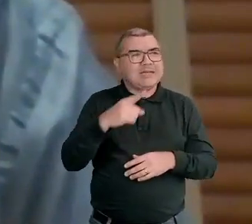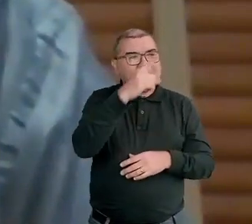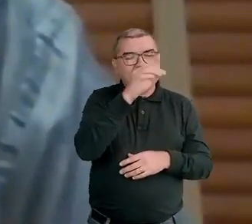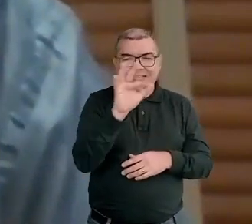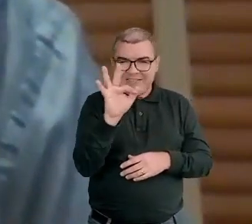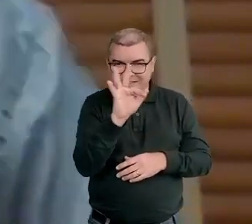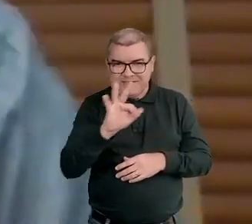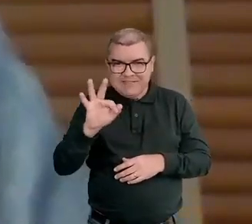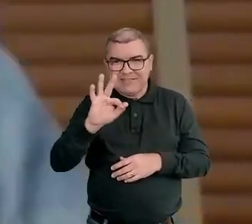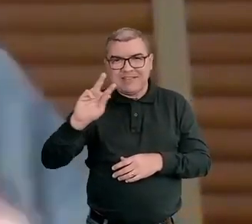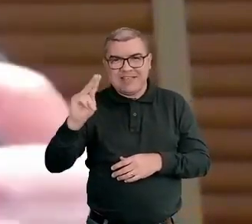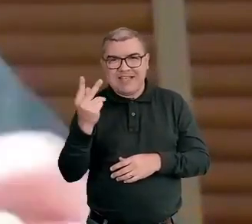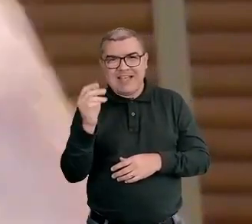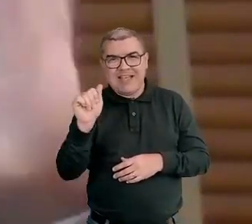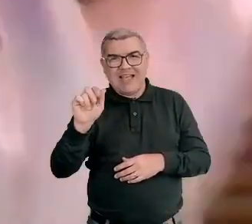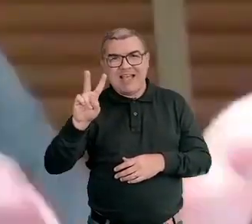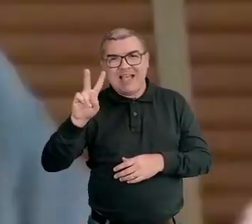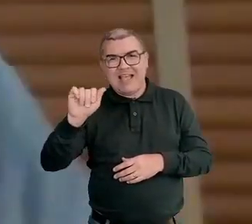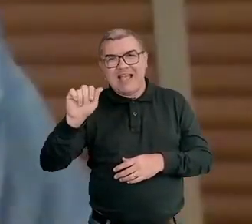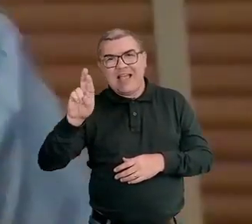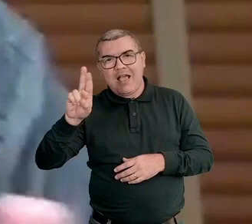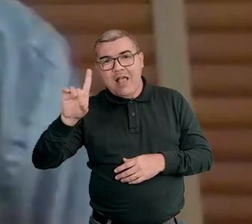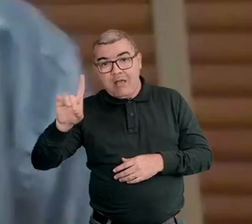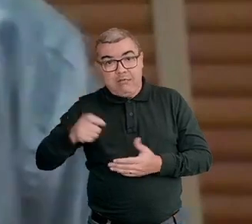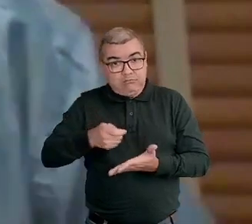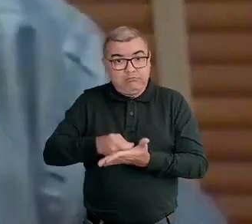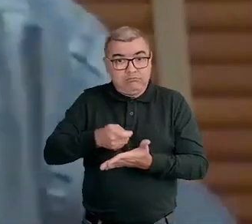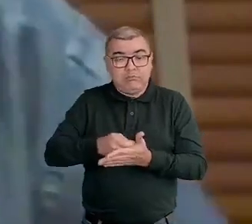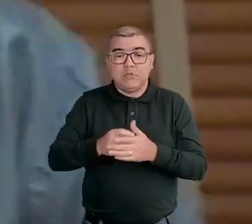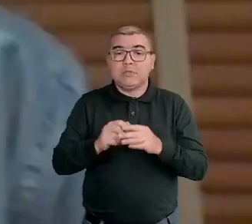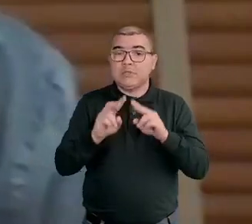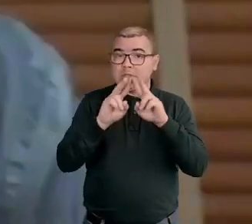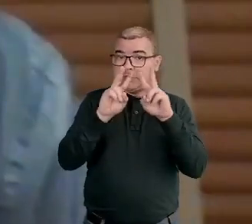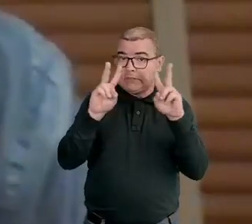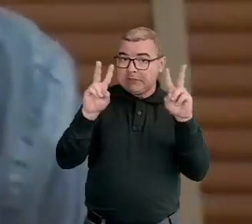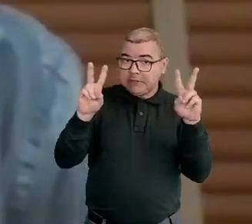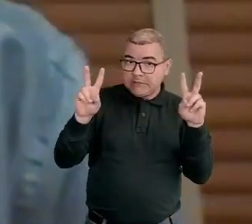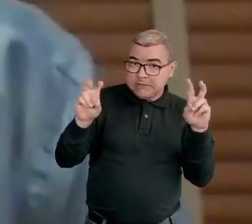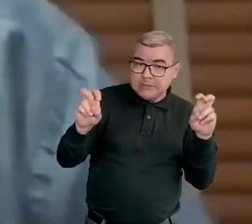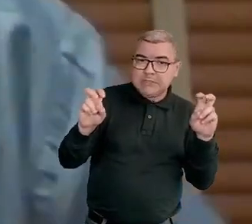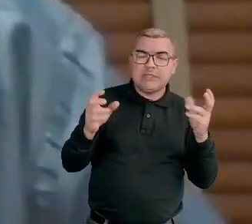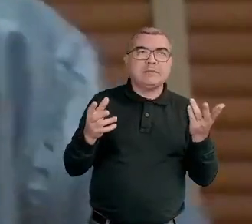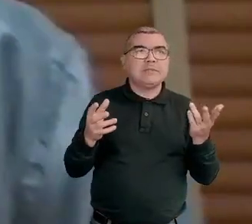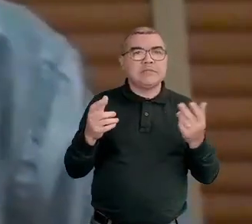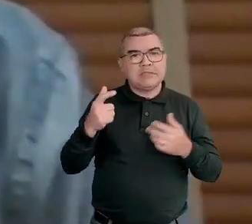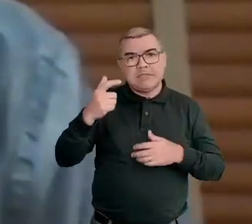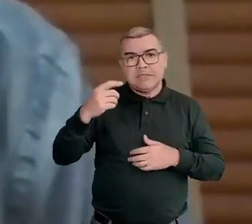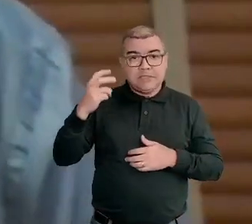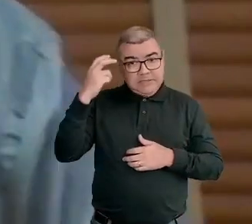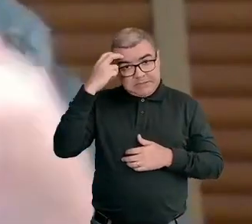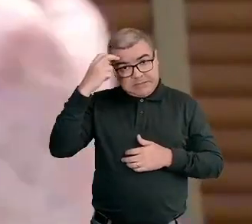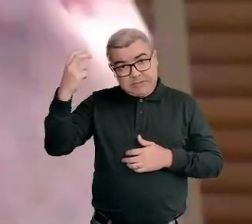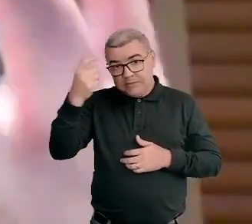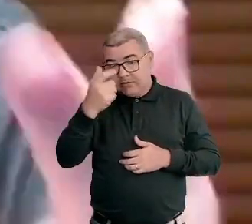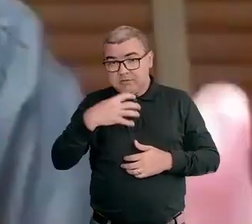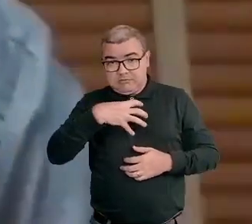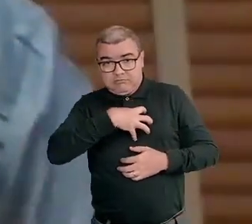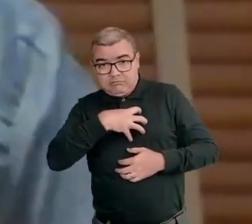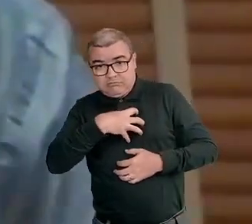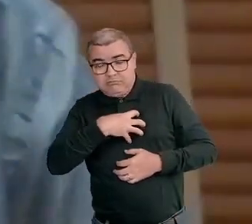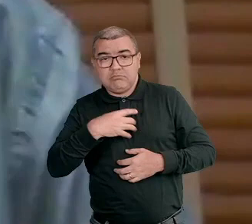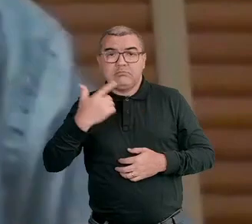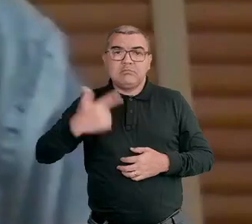é obrigatório o curso, né, onde você estimula a inteligência emocional, a flexibilidade,